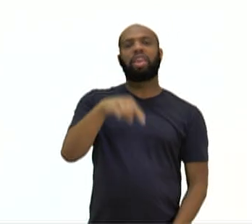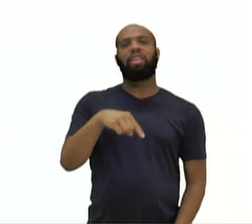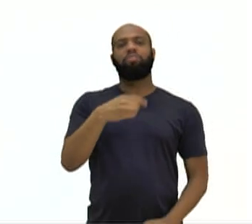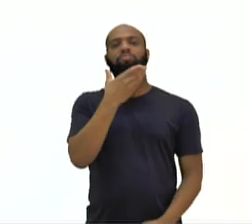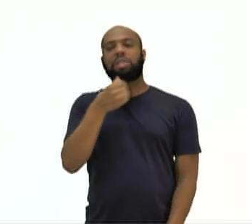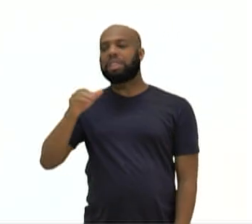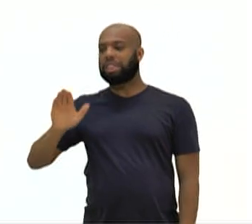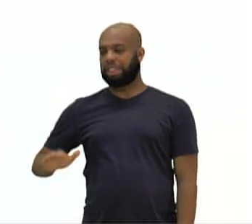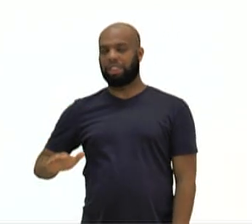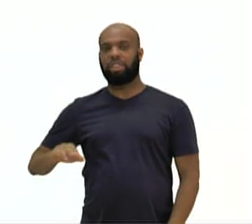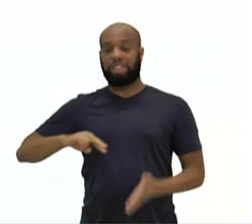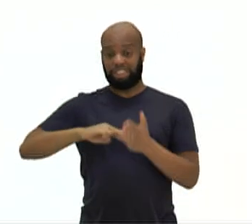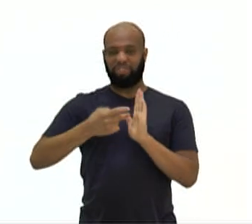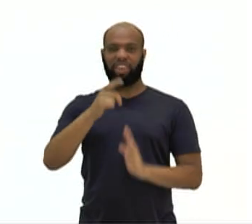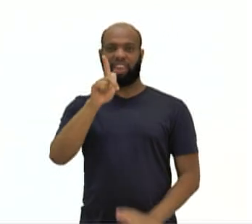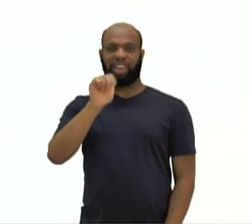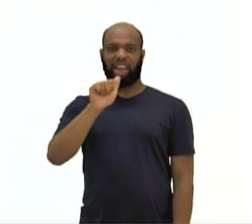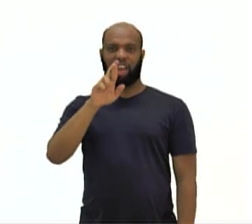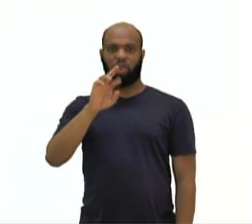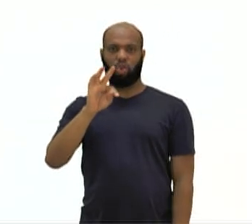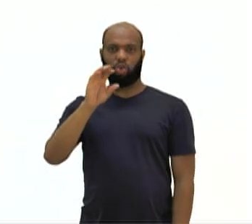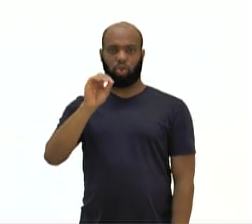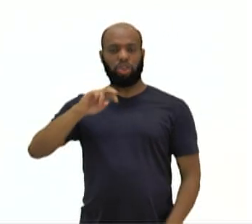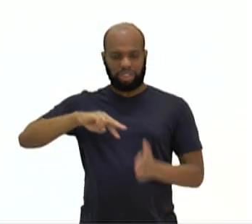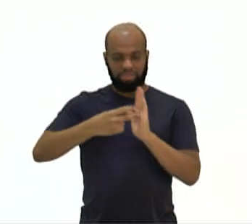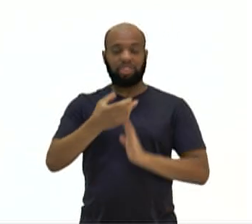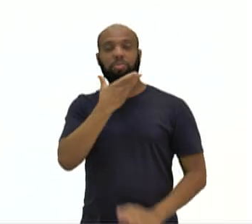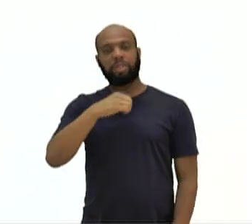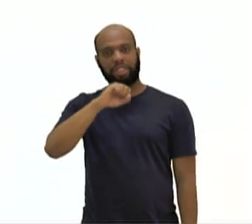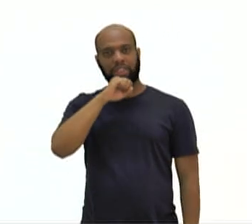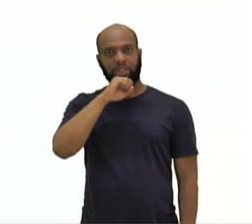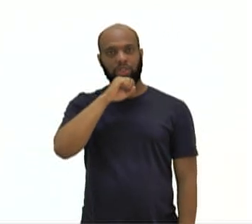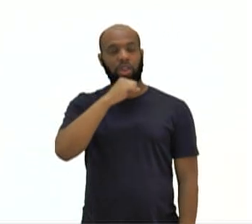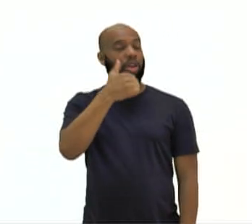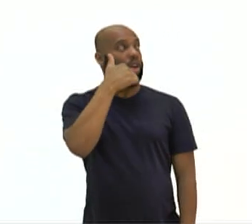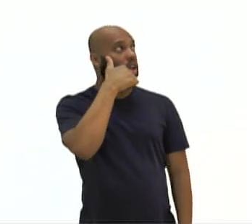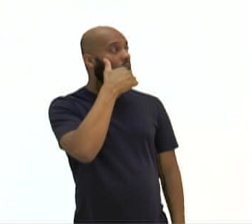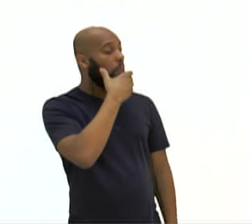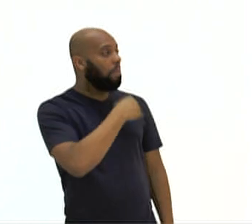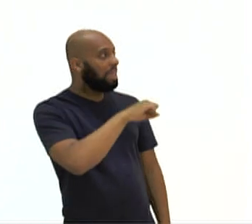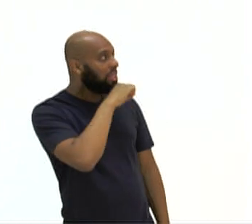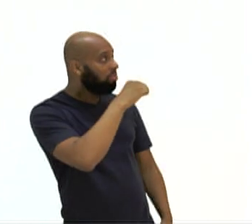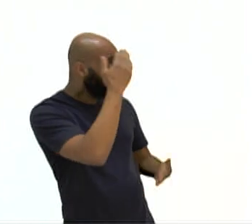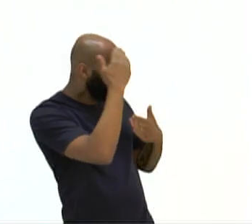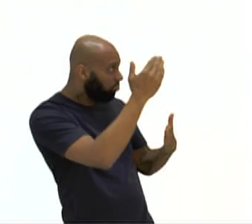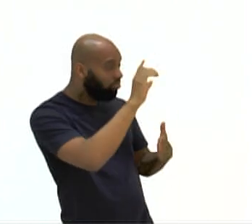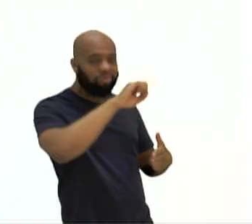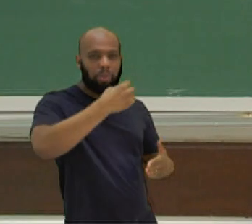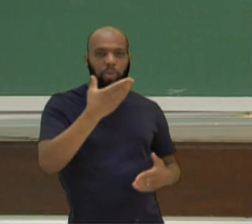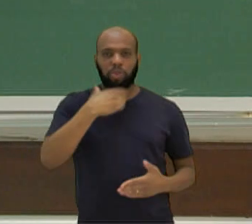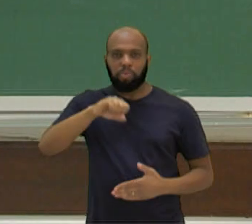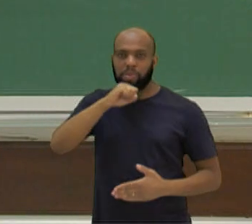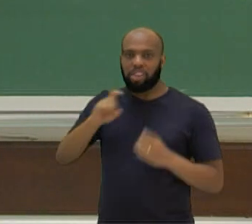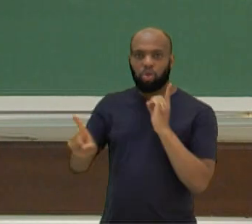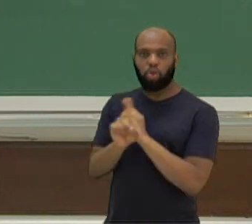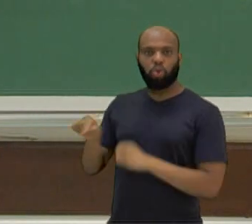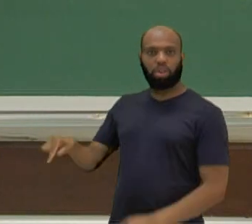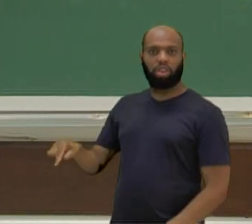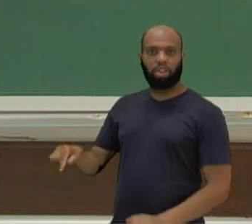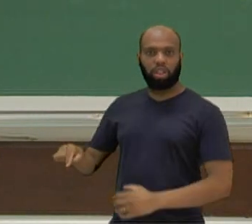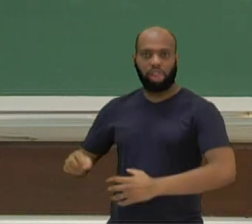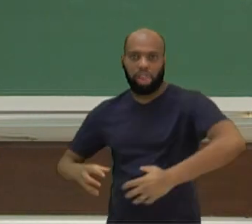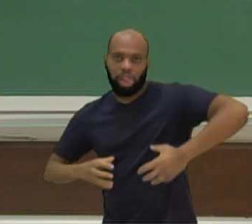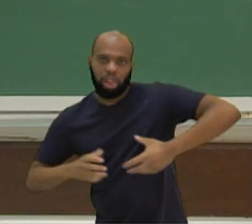Garoto. O garoto agradeceu e dali a pouco o pai o encontrou. Esse O, pessoal, a gente vai aprender mais para